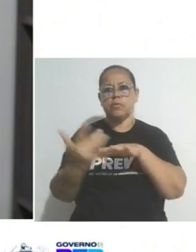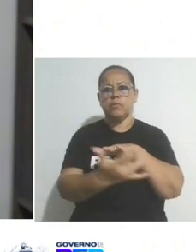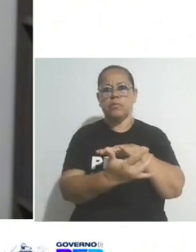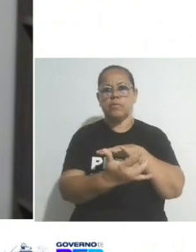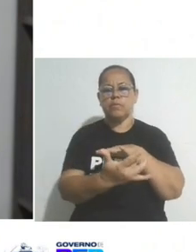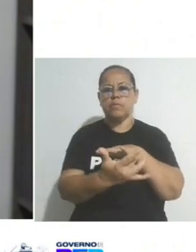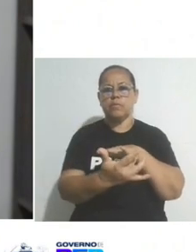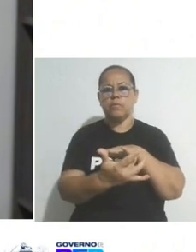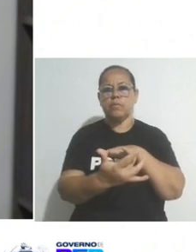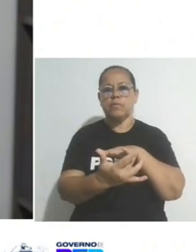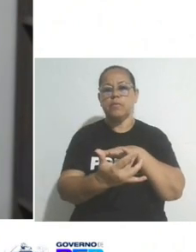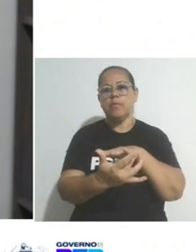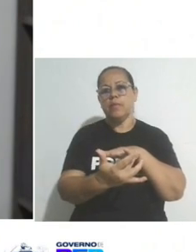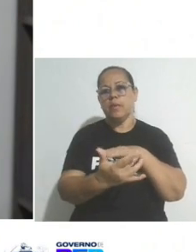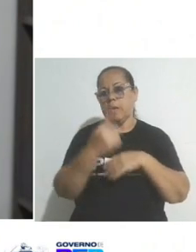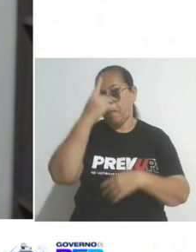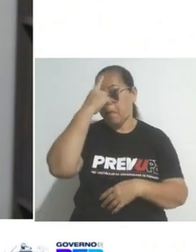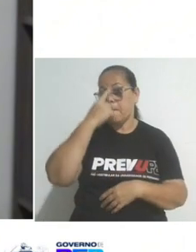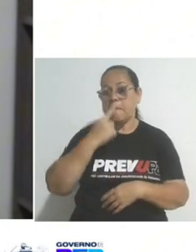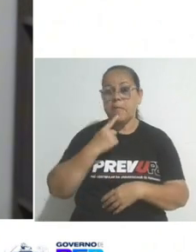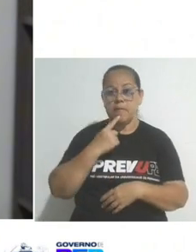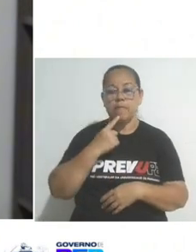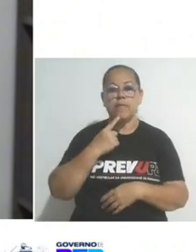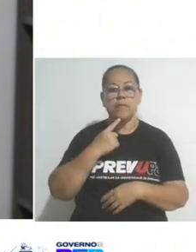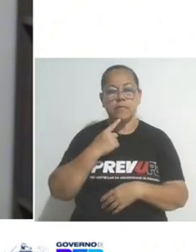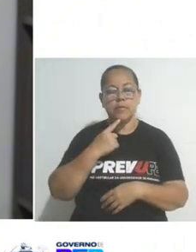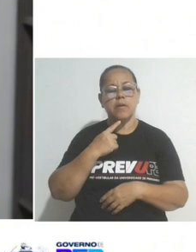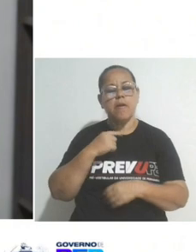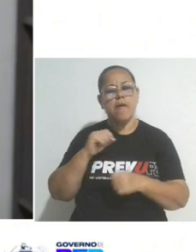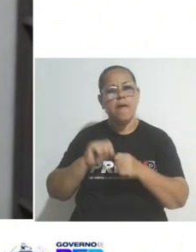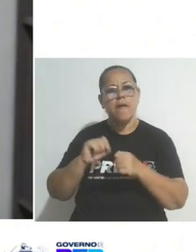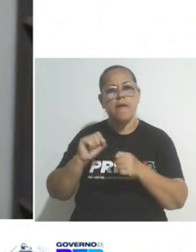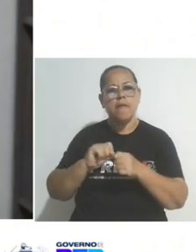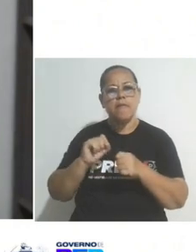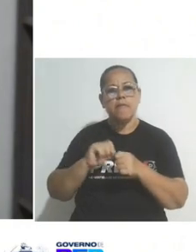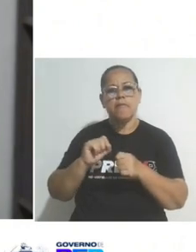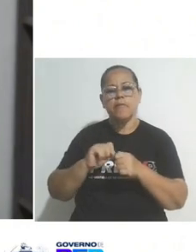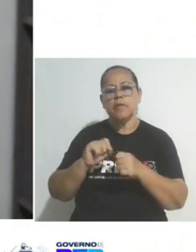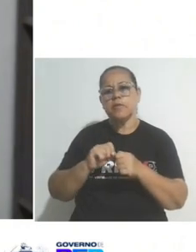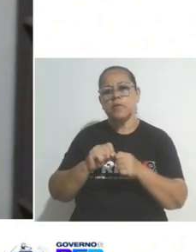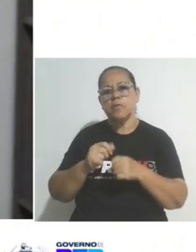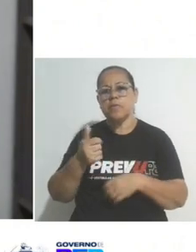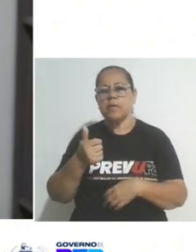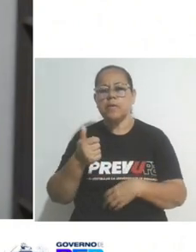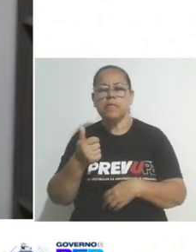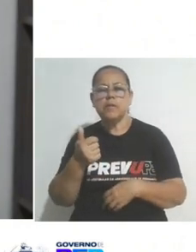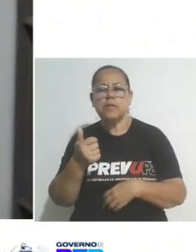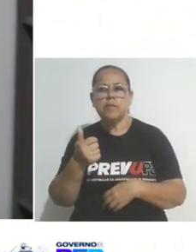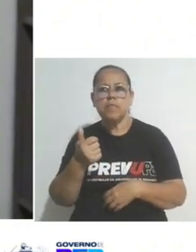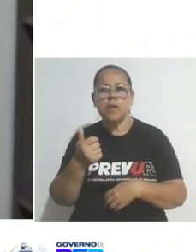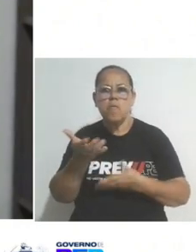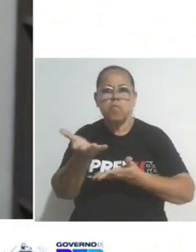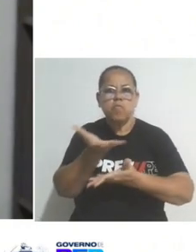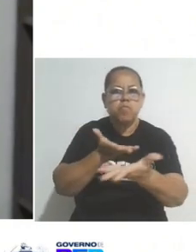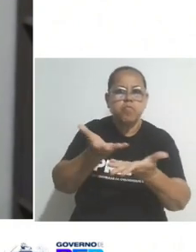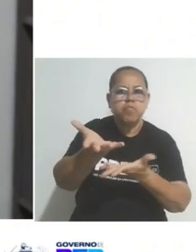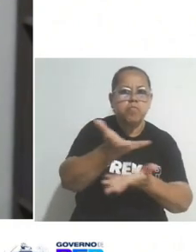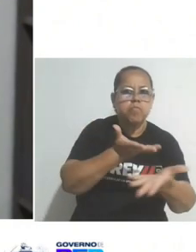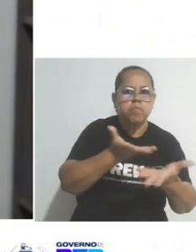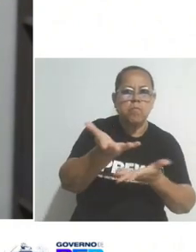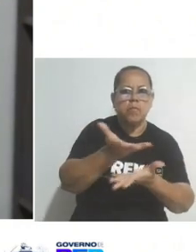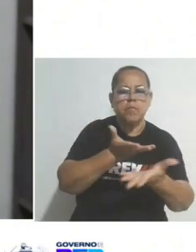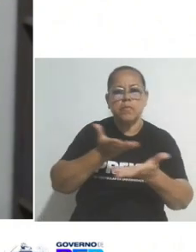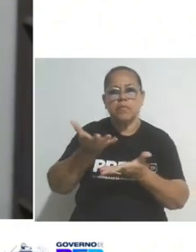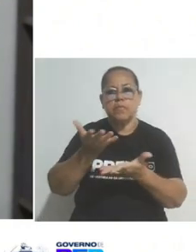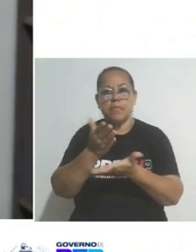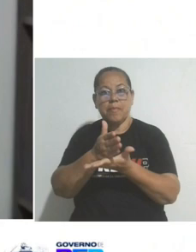dentro de um perfil específico é criado apenas para num primeiro momento para compartilhar trechos da